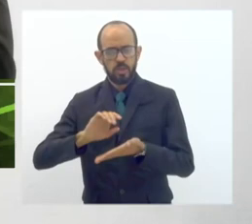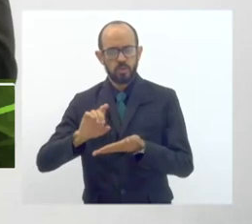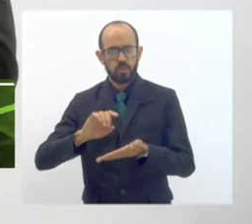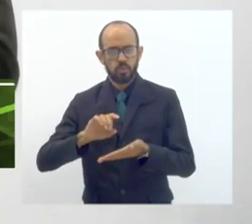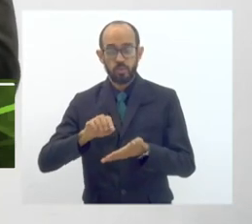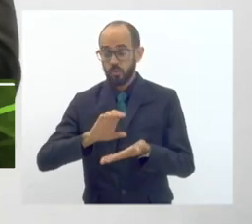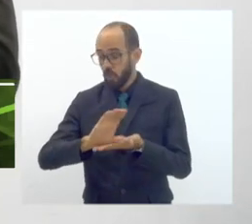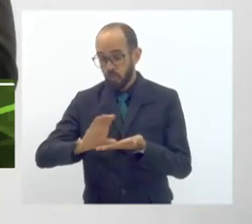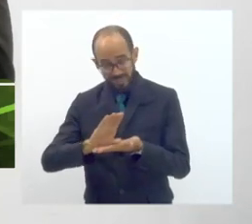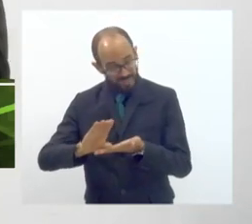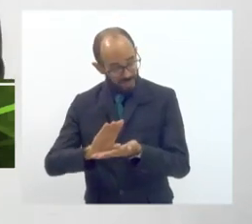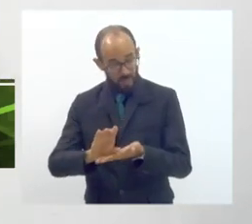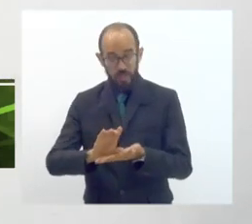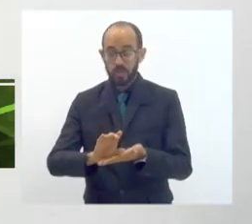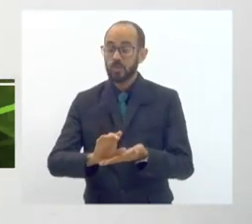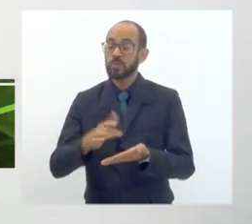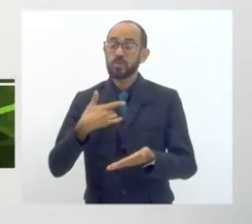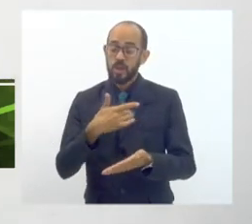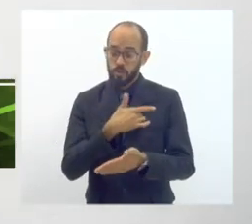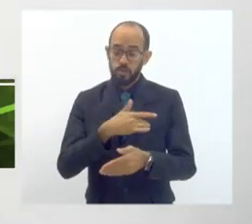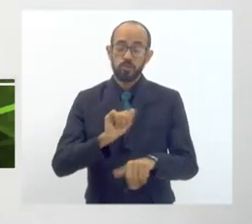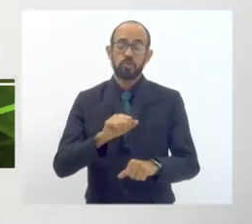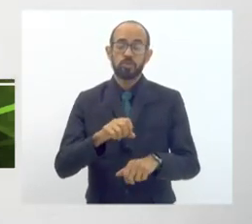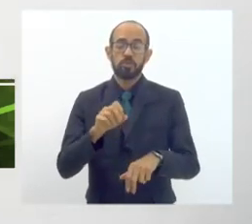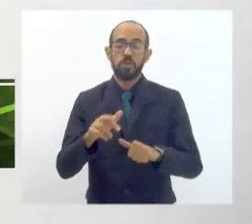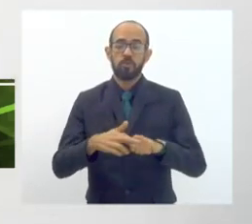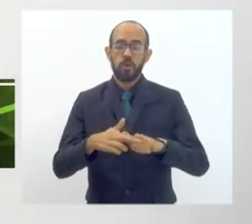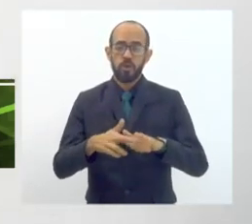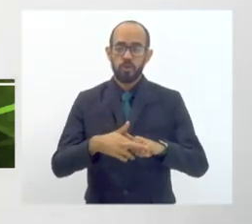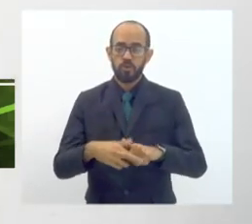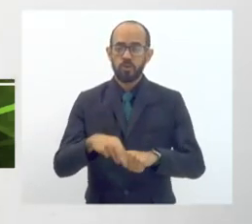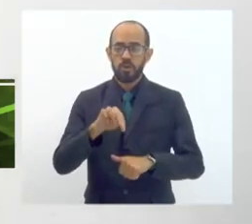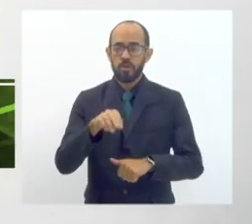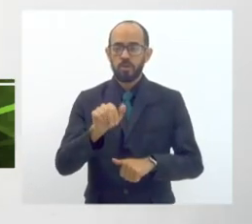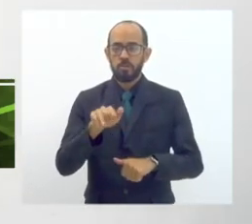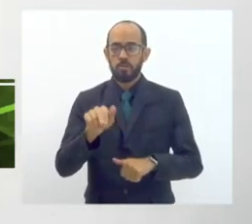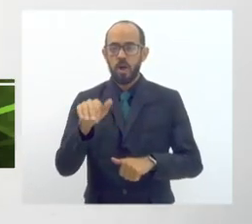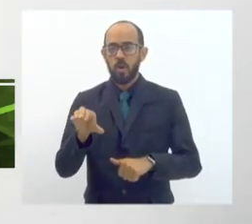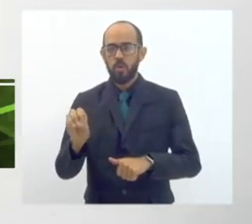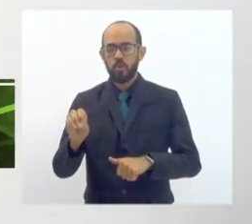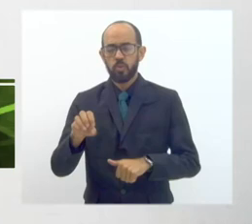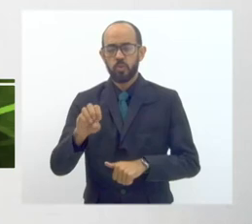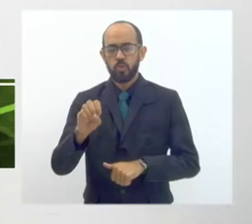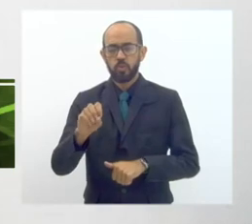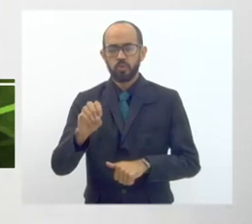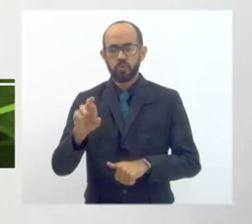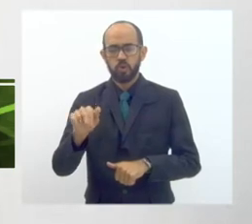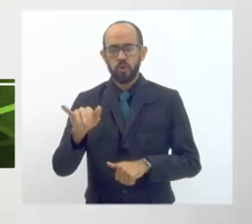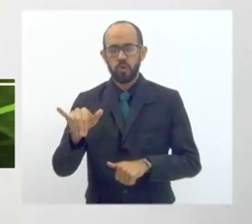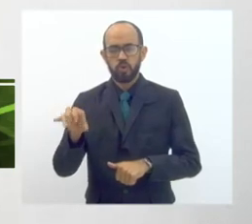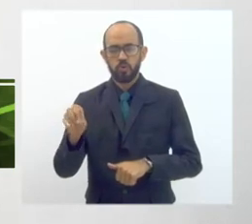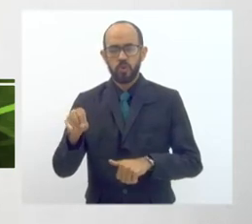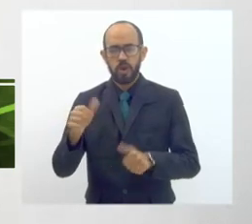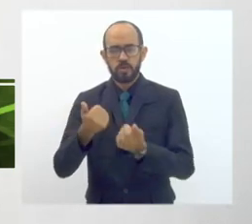Costa, secretário de Saúde de Mesquita. Mauro Osório, assistente fiscal da LERJ. Ao Daniel